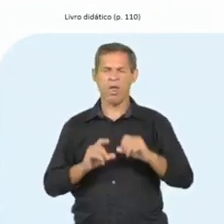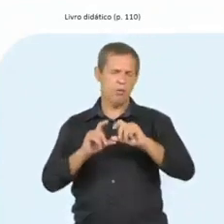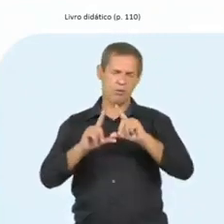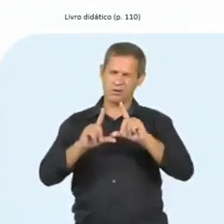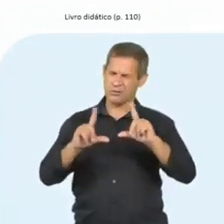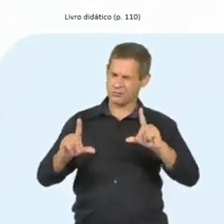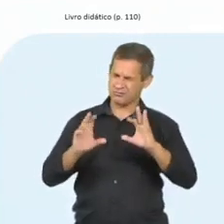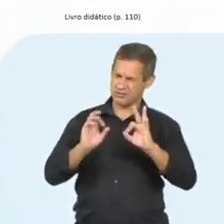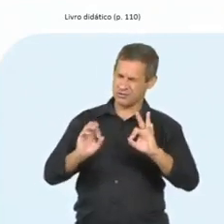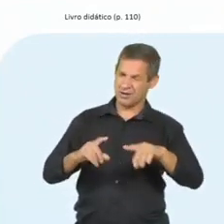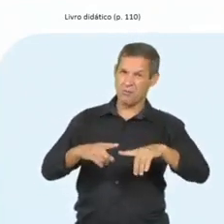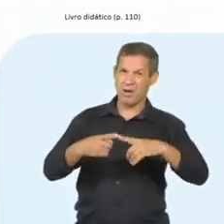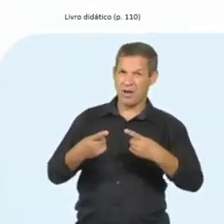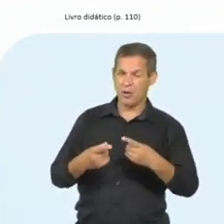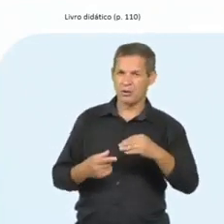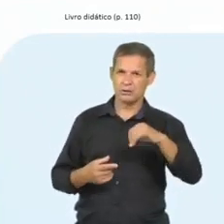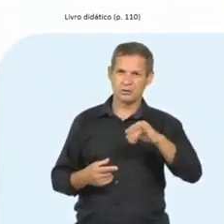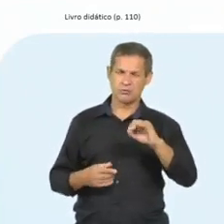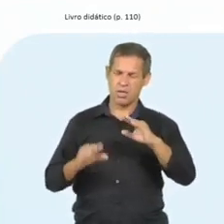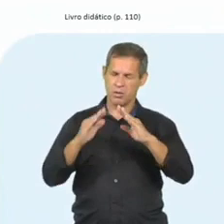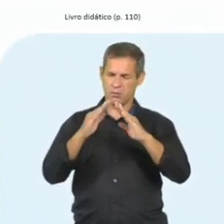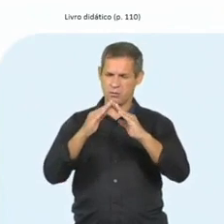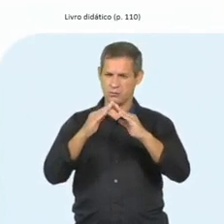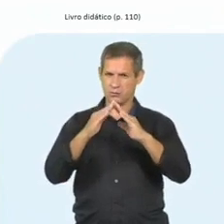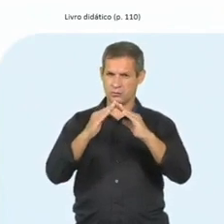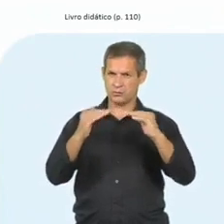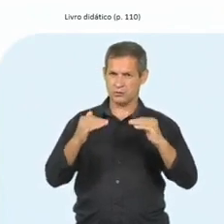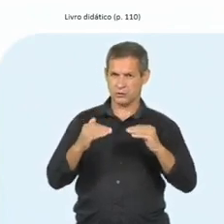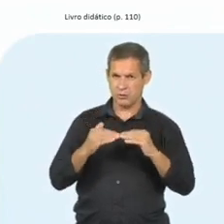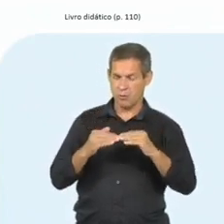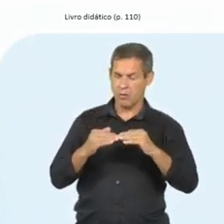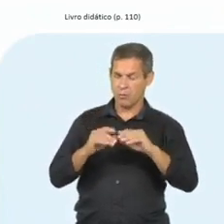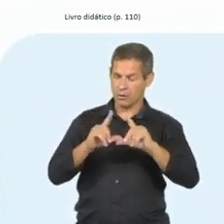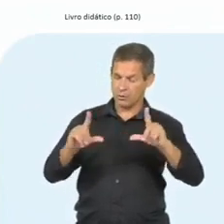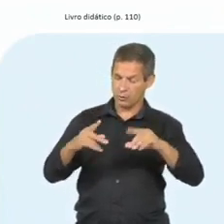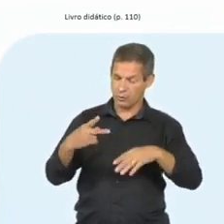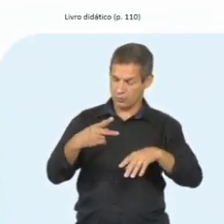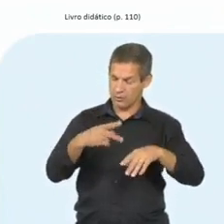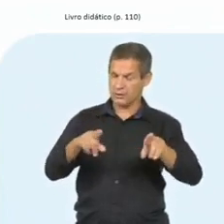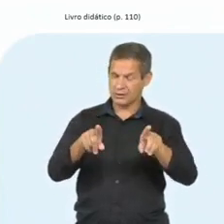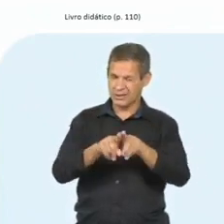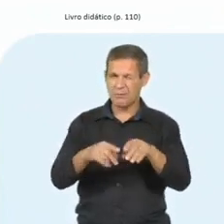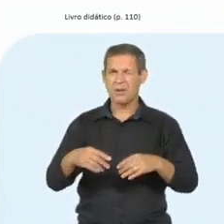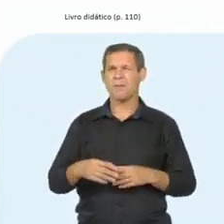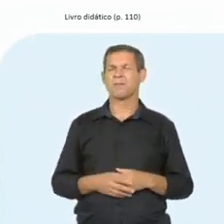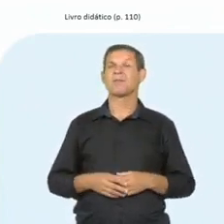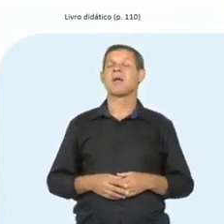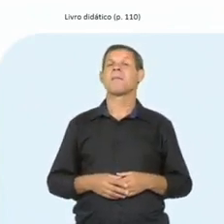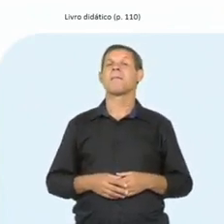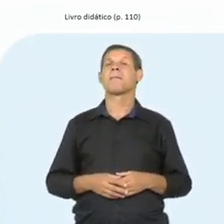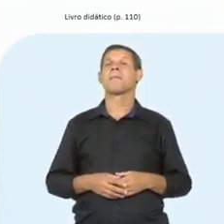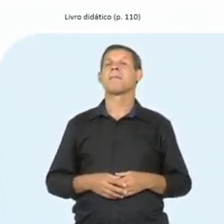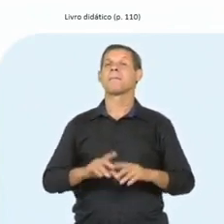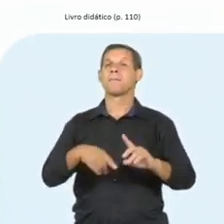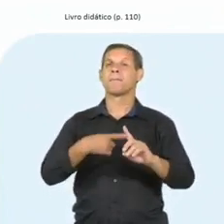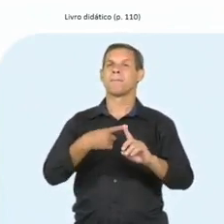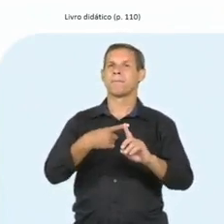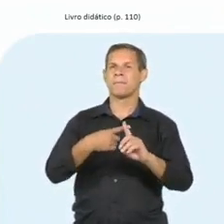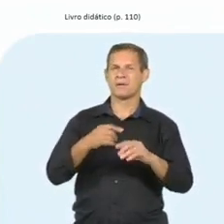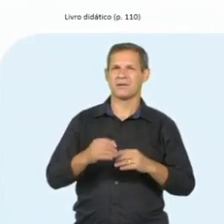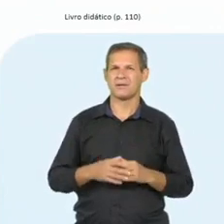larga, o meio dela está ficando cada vez mais largo e você tem aumentos,